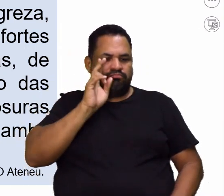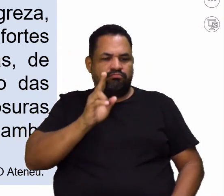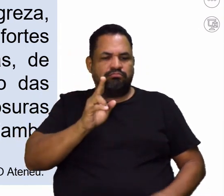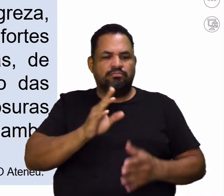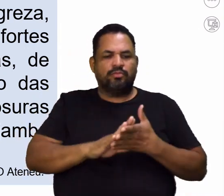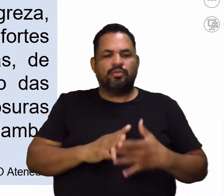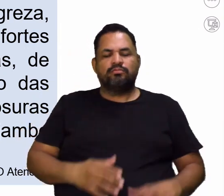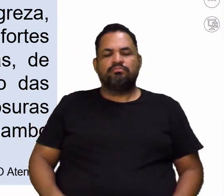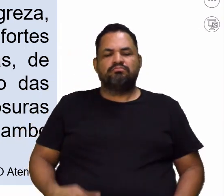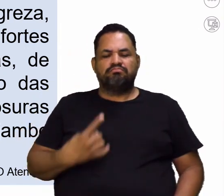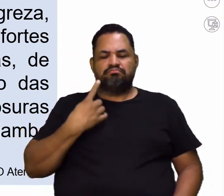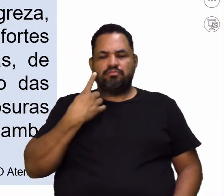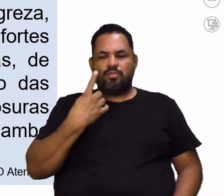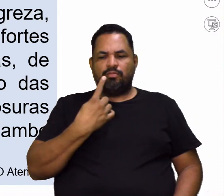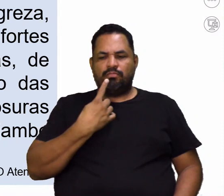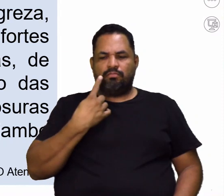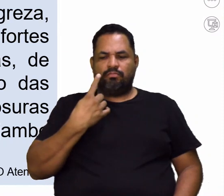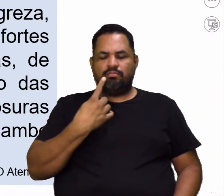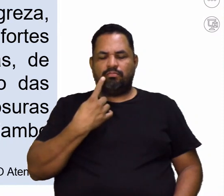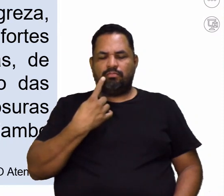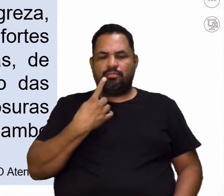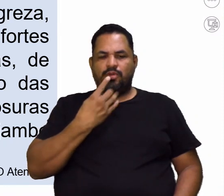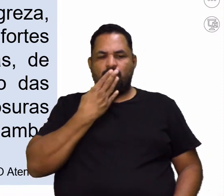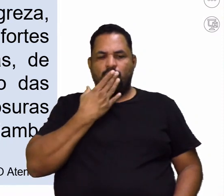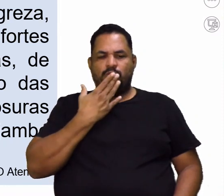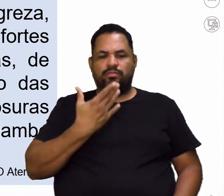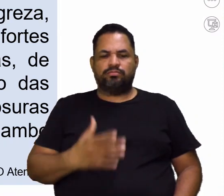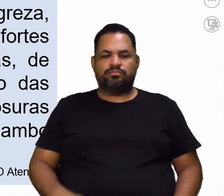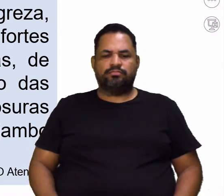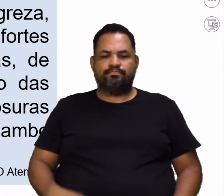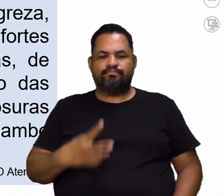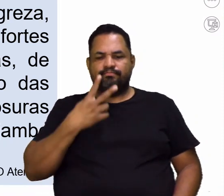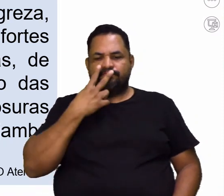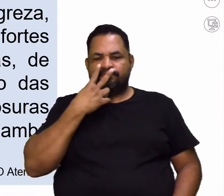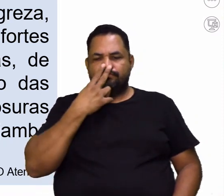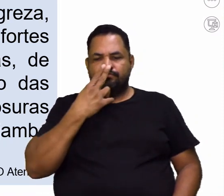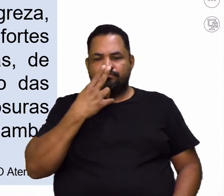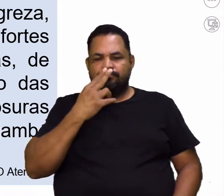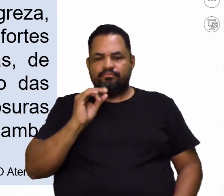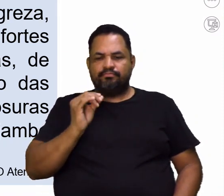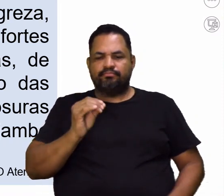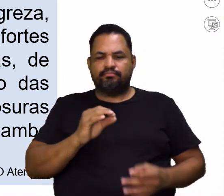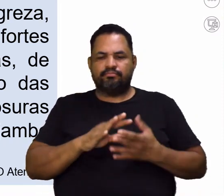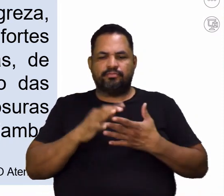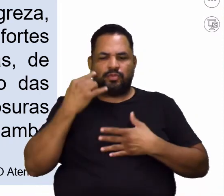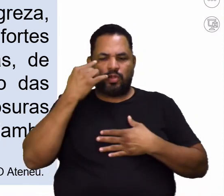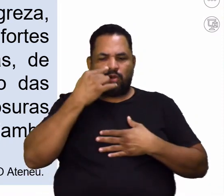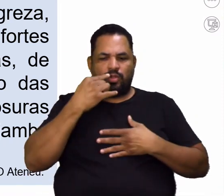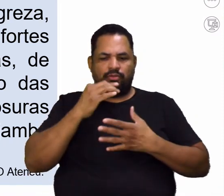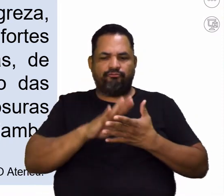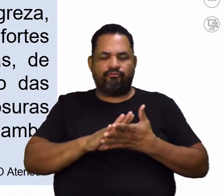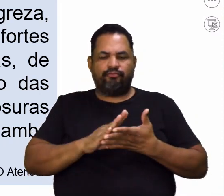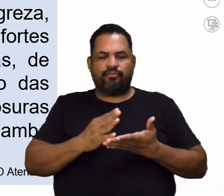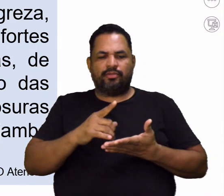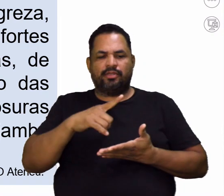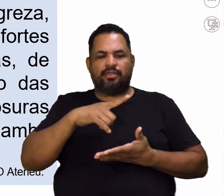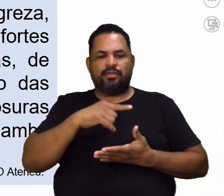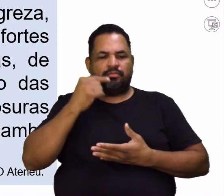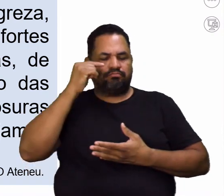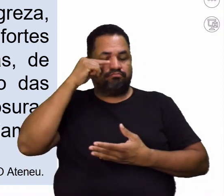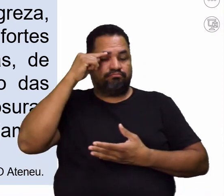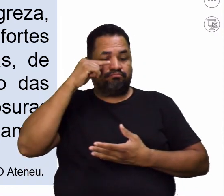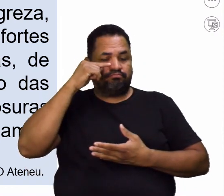retintas de uma cor só que pareciam encher o talho folgado das